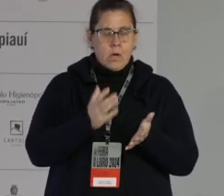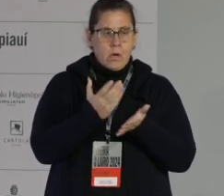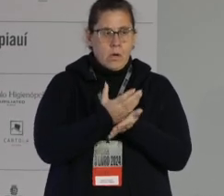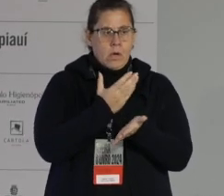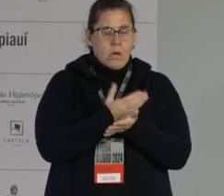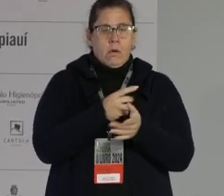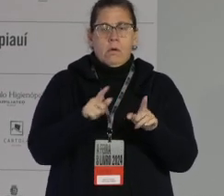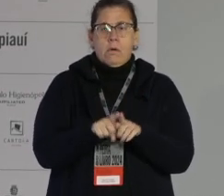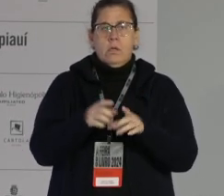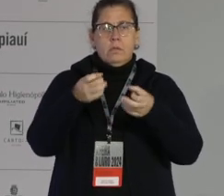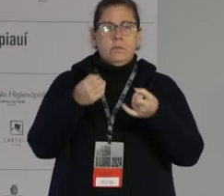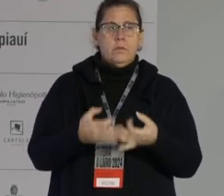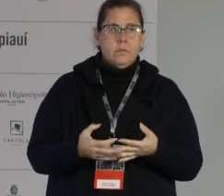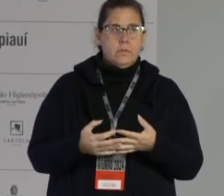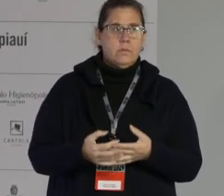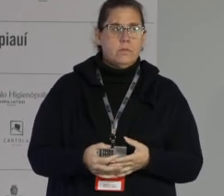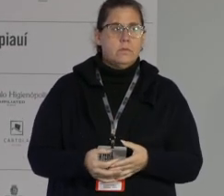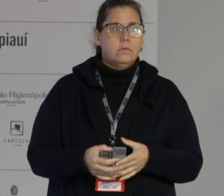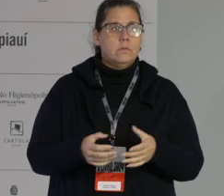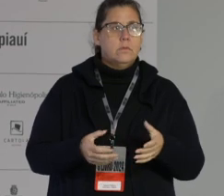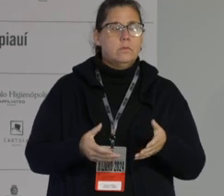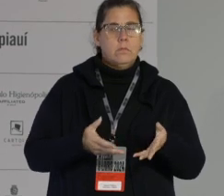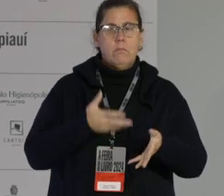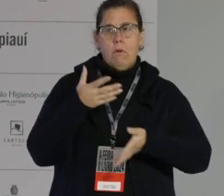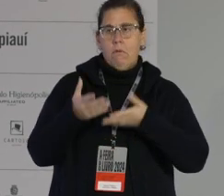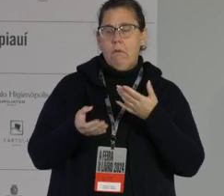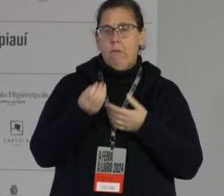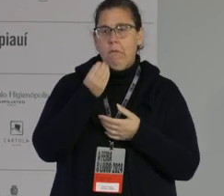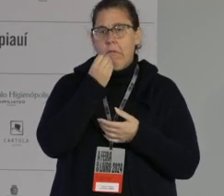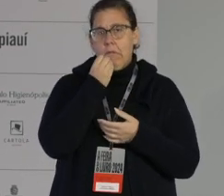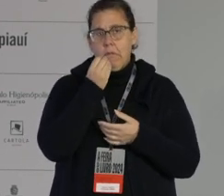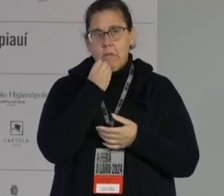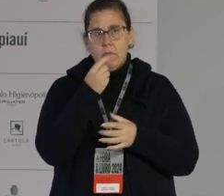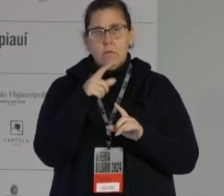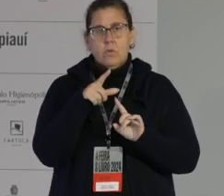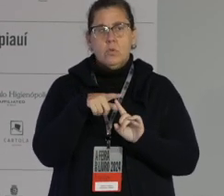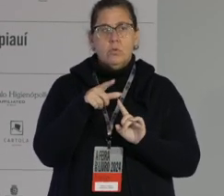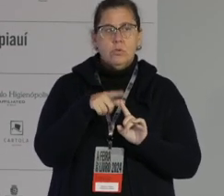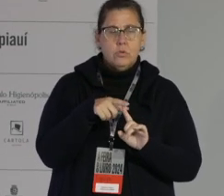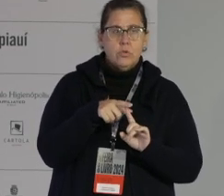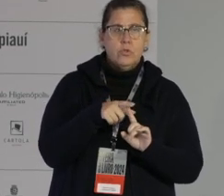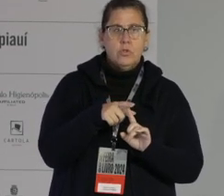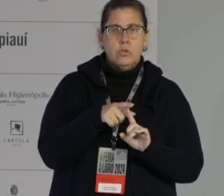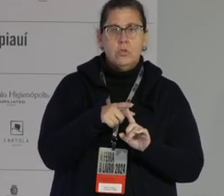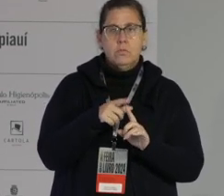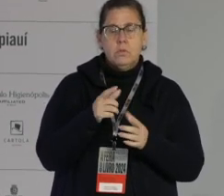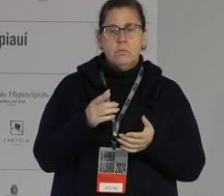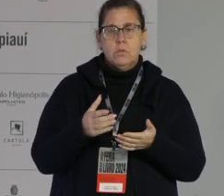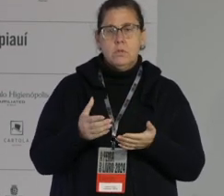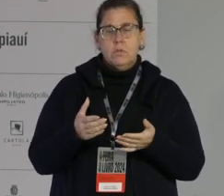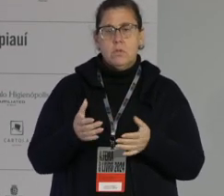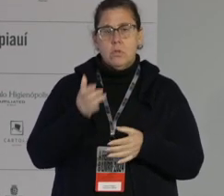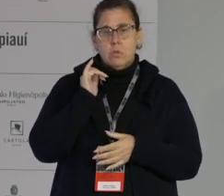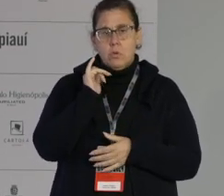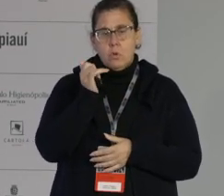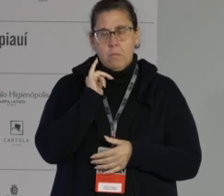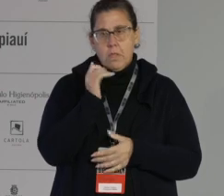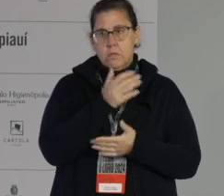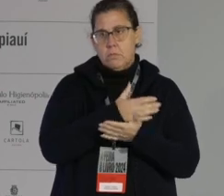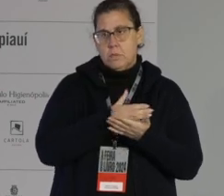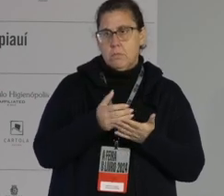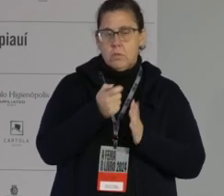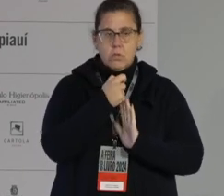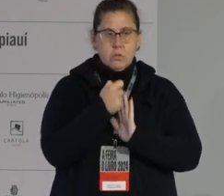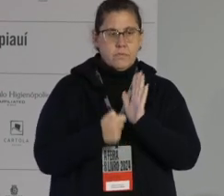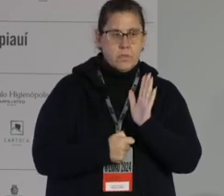também da questão da dicção, né? Ao longo do conto, eu tentei jogar com os estilos, assim. Então, a primeira parte do conto, eu escrevo